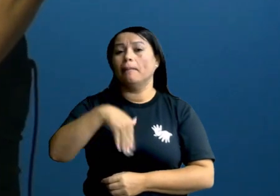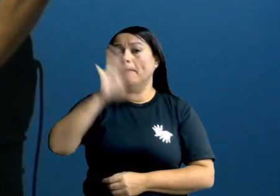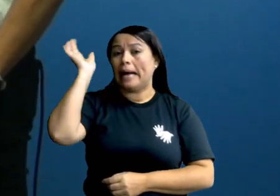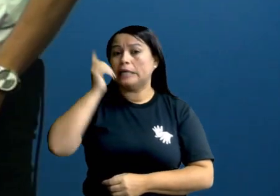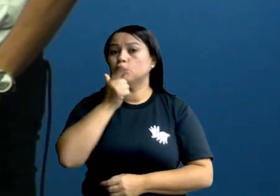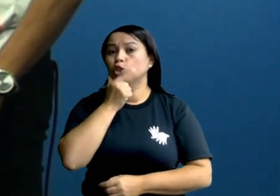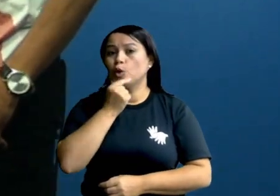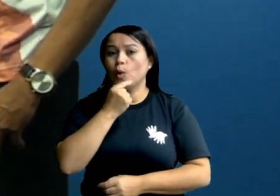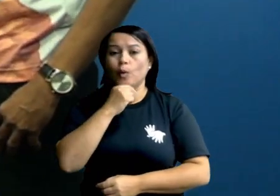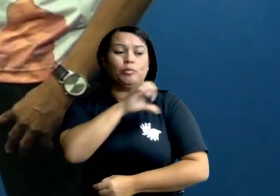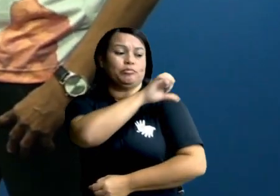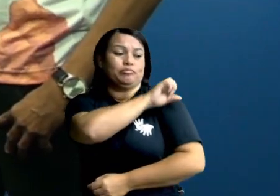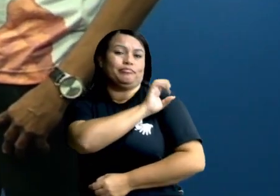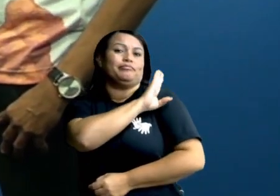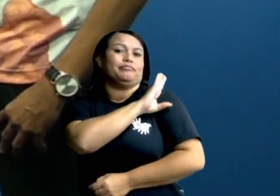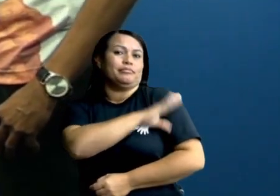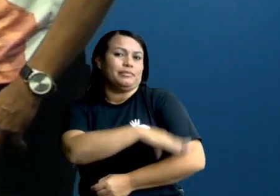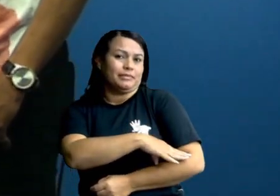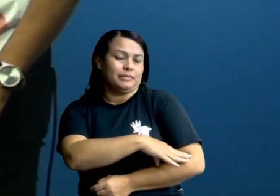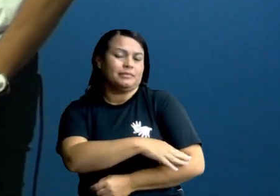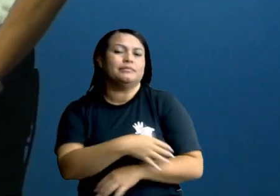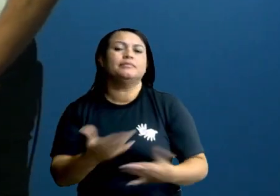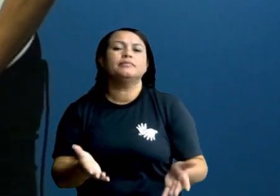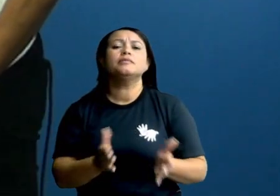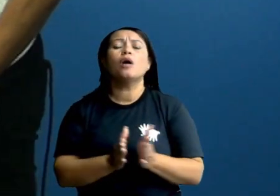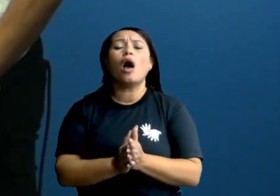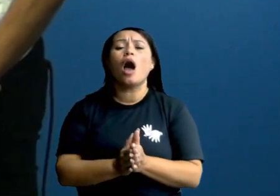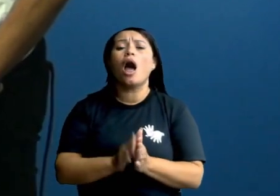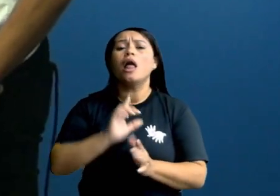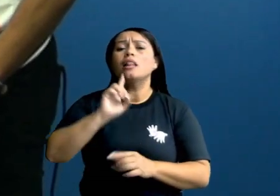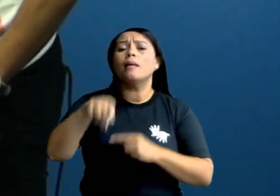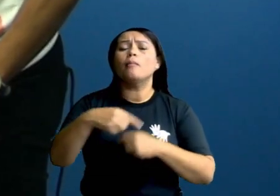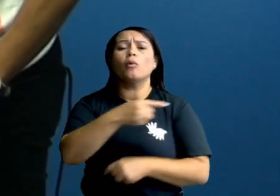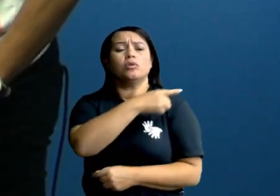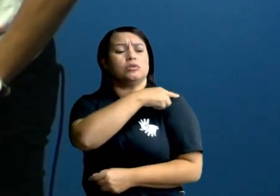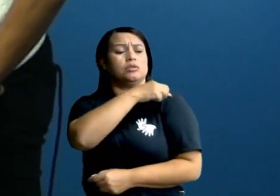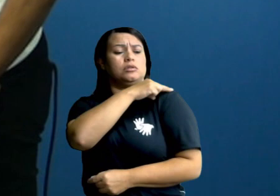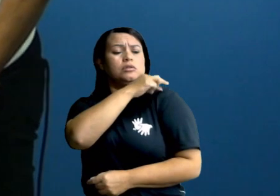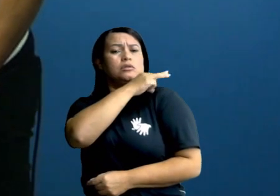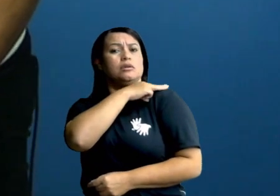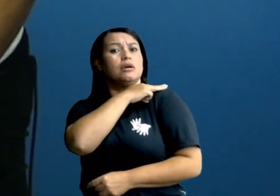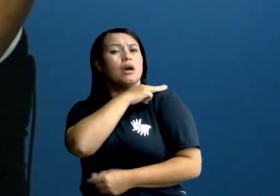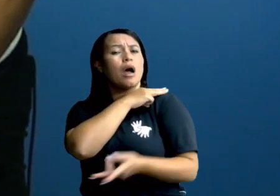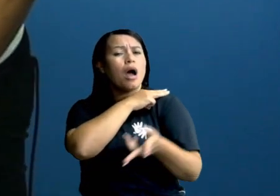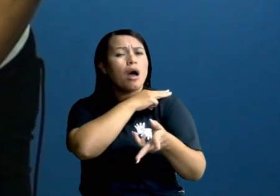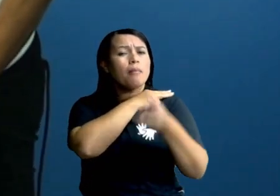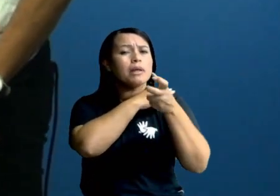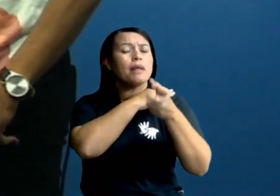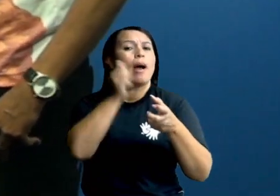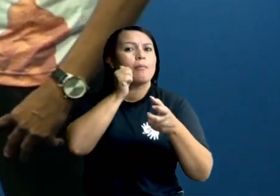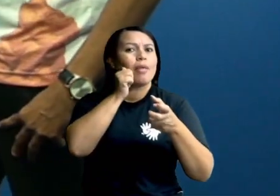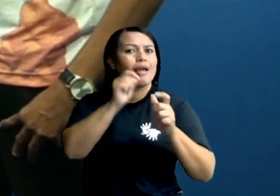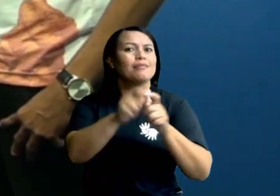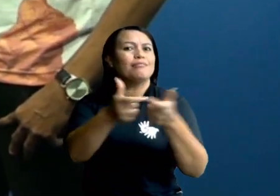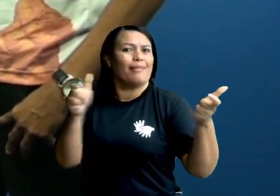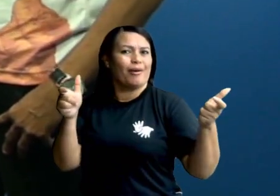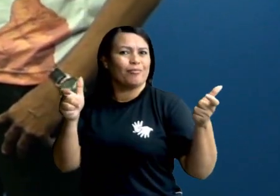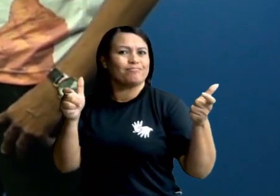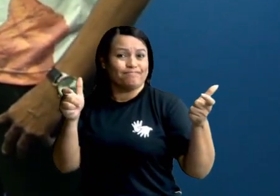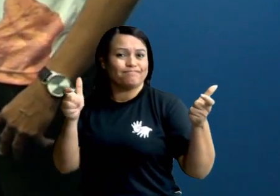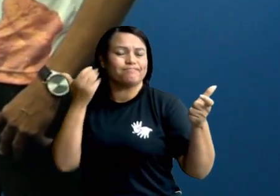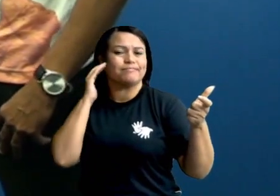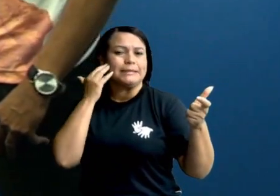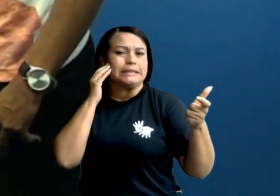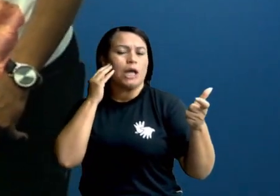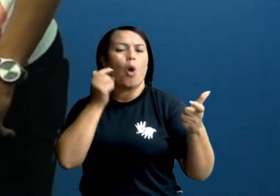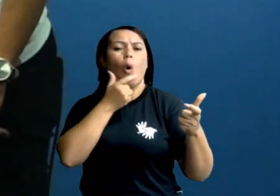homens nessa fase do ensino. Quando a gente passa para o ensino médio, perceba que o número de mulheres é maior, né,